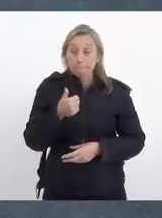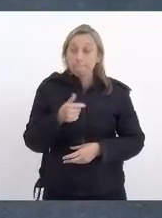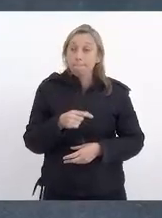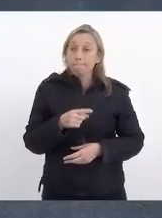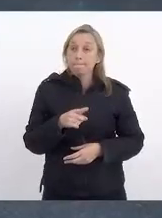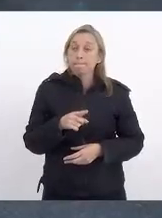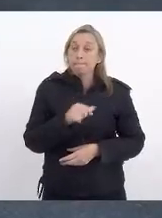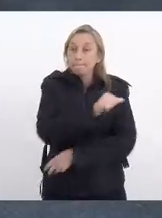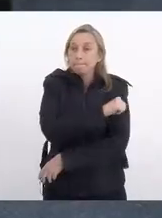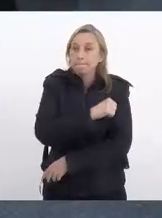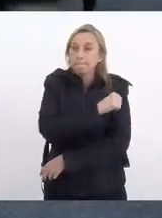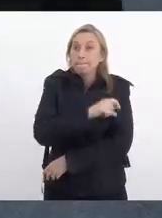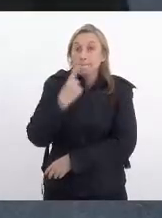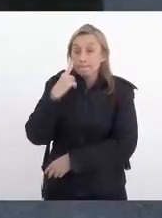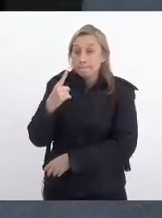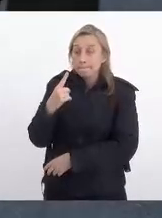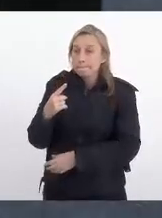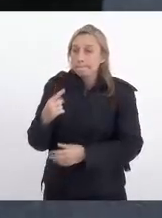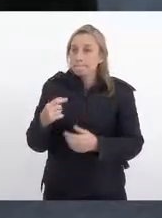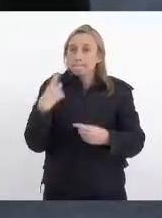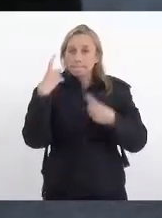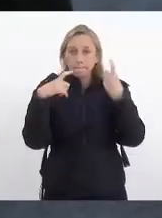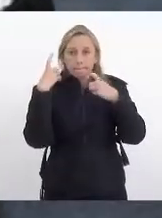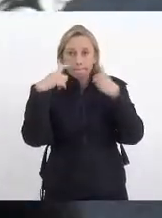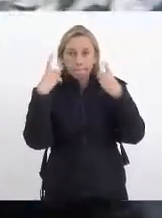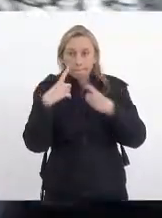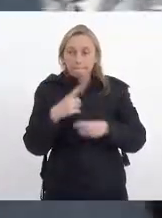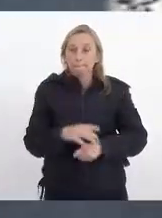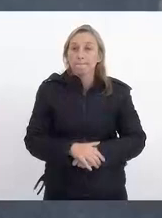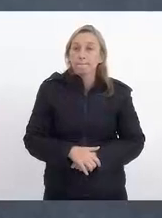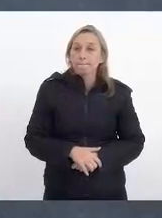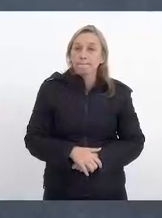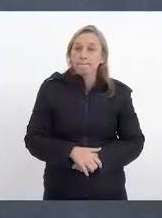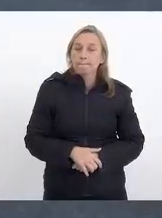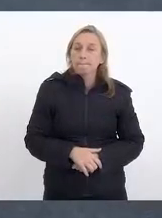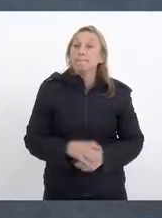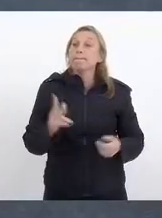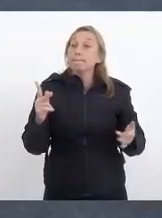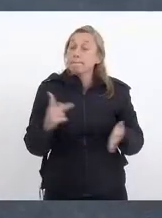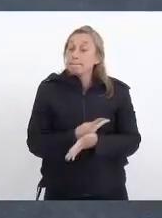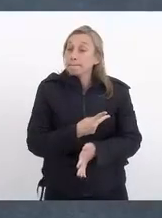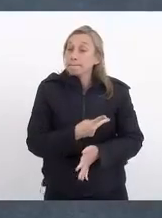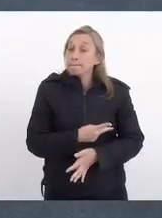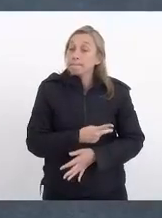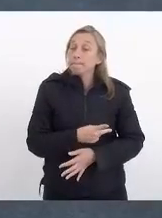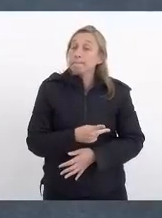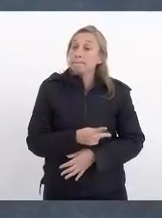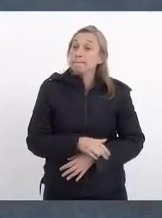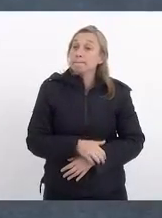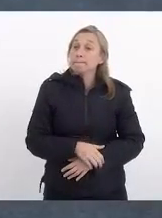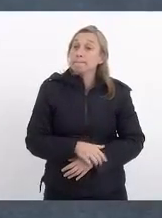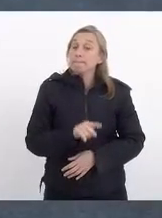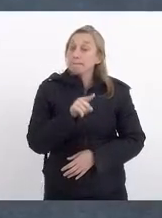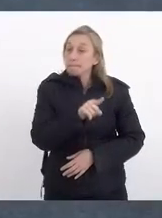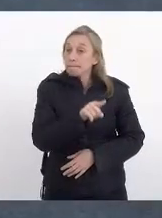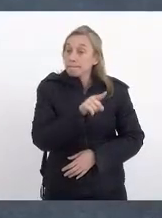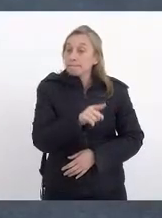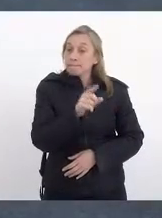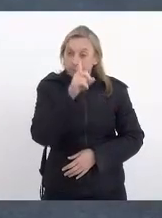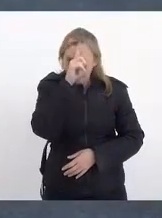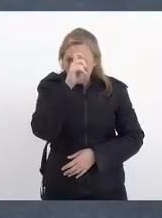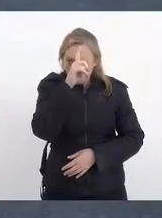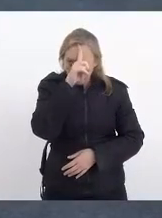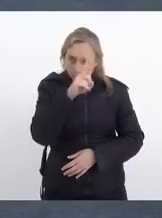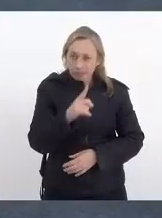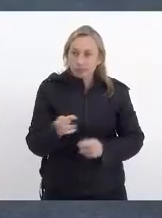lá enfermeira Rejane para você ver um desespero o desespero que acontece exatamente ali naquele